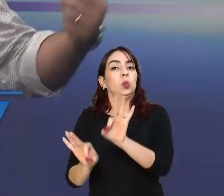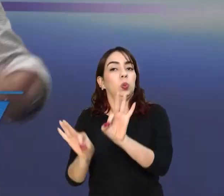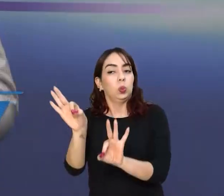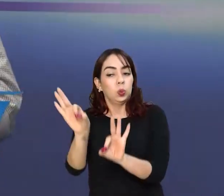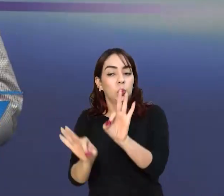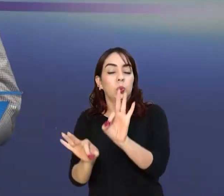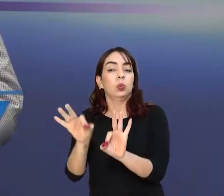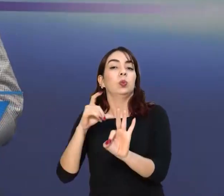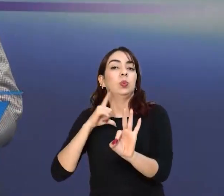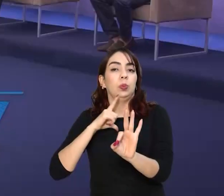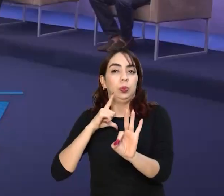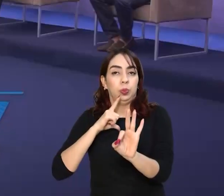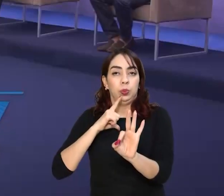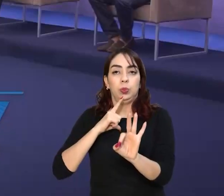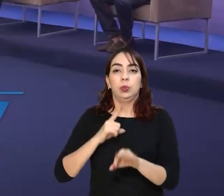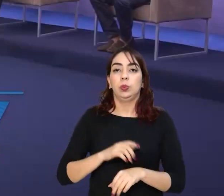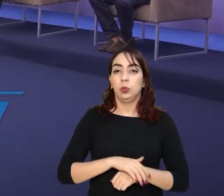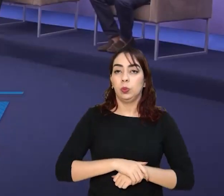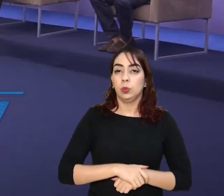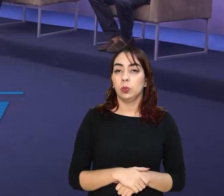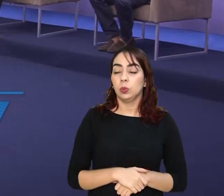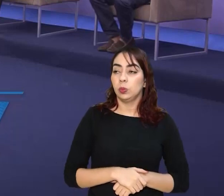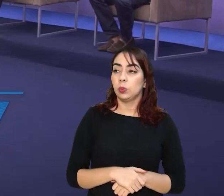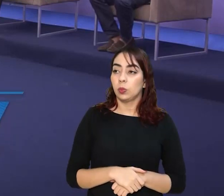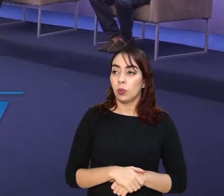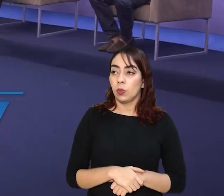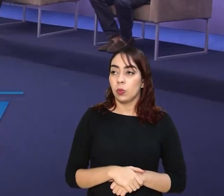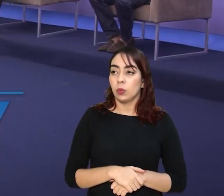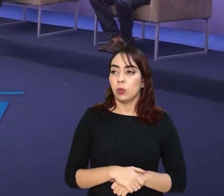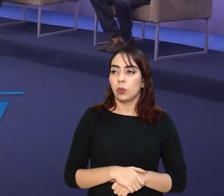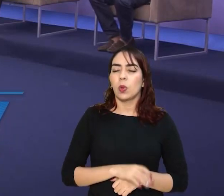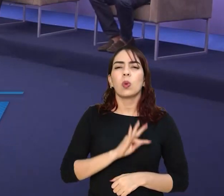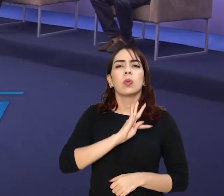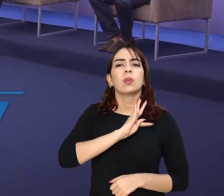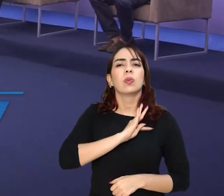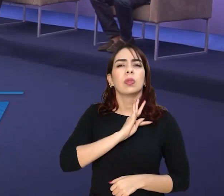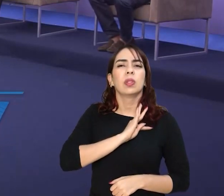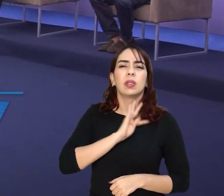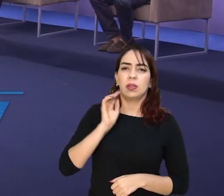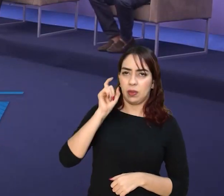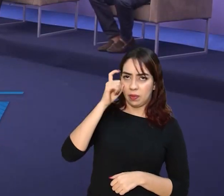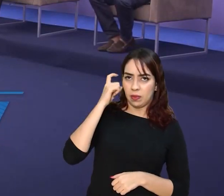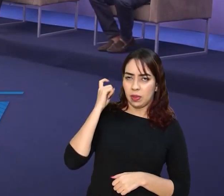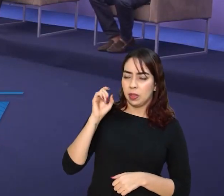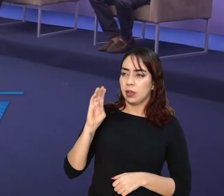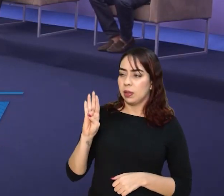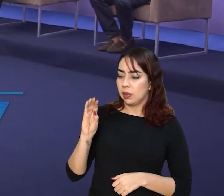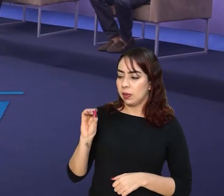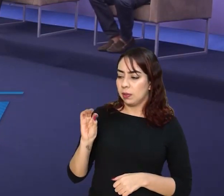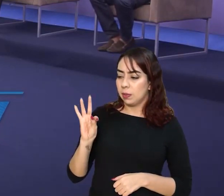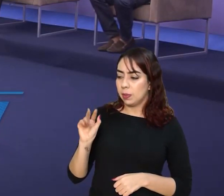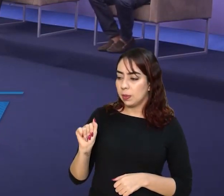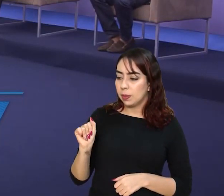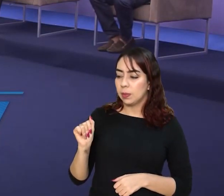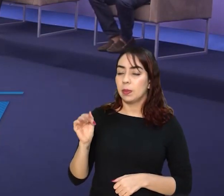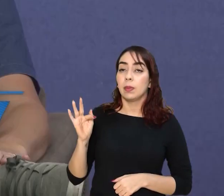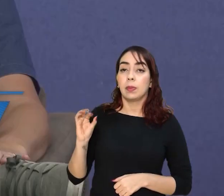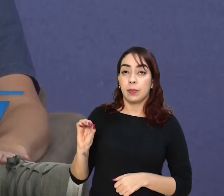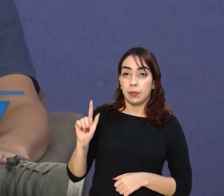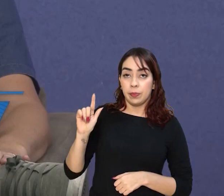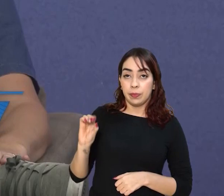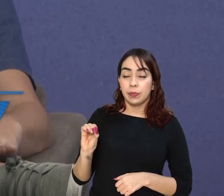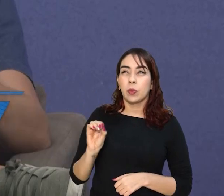Lá com como é o nome do técnico? Meu Deus do céu, que foi técnico do Palmeiras, do Botafogo, que era lateral de Alberto Valentim. É.